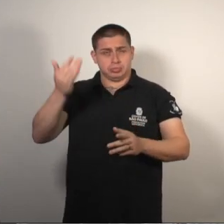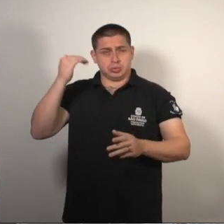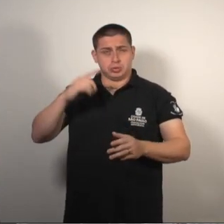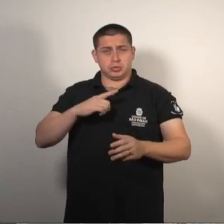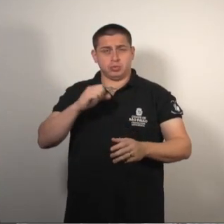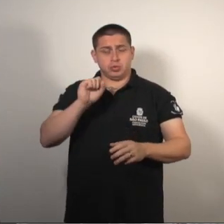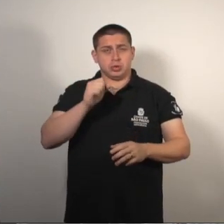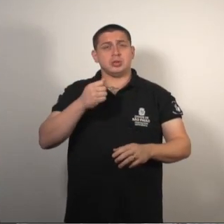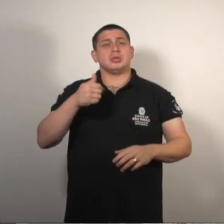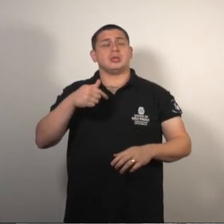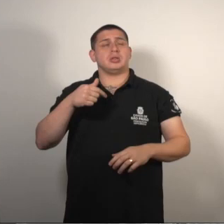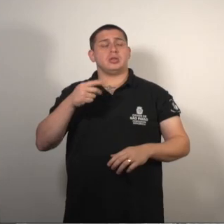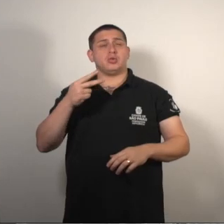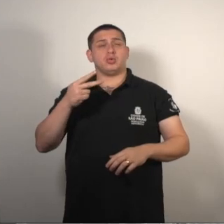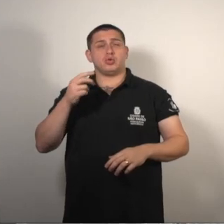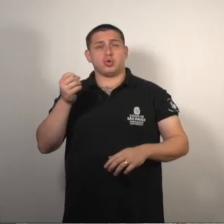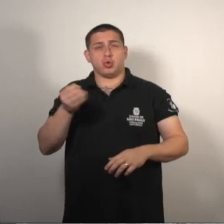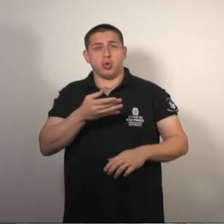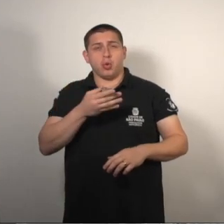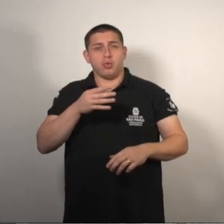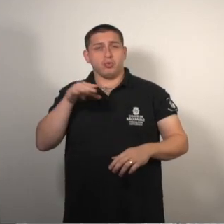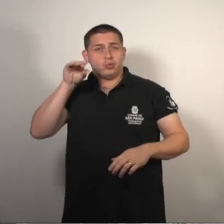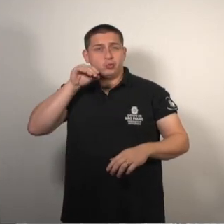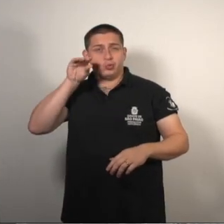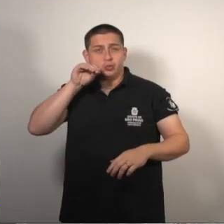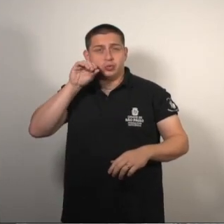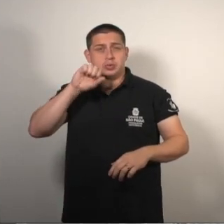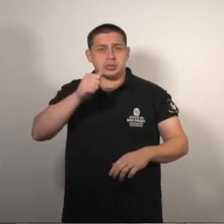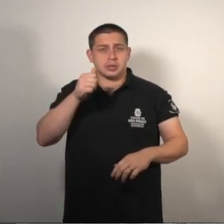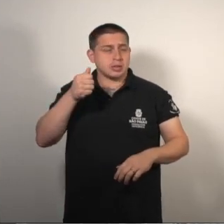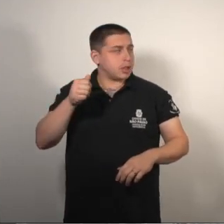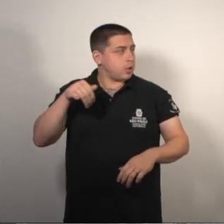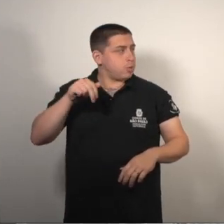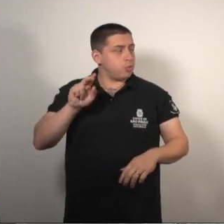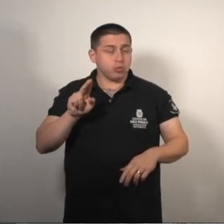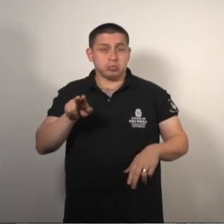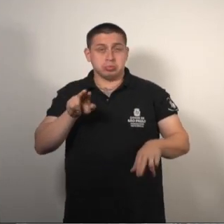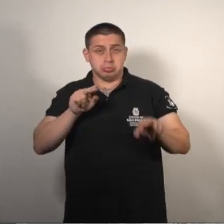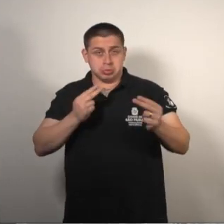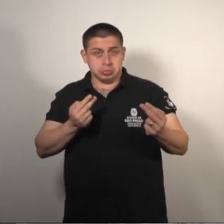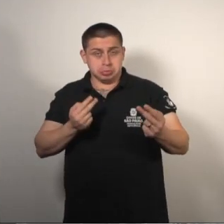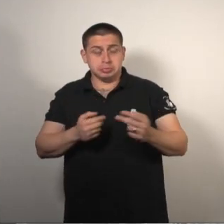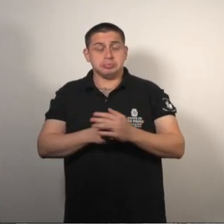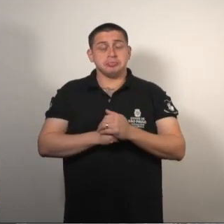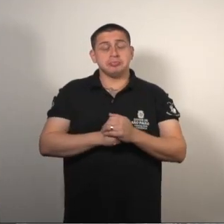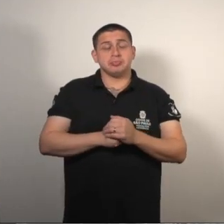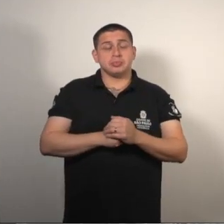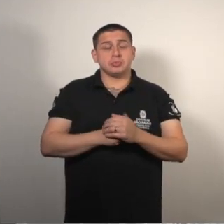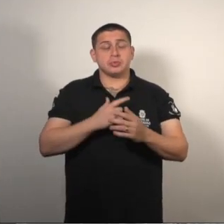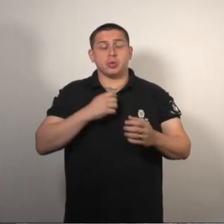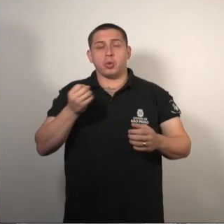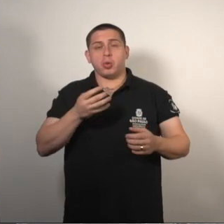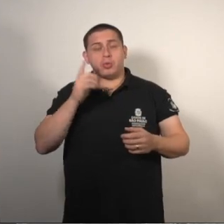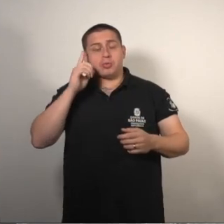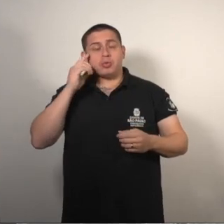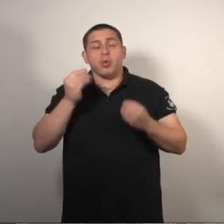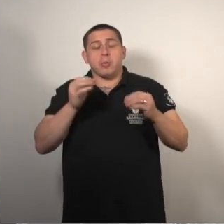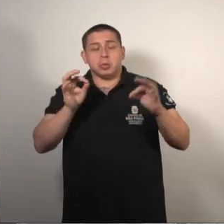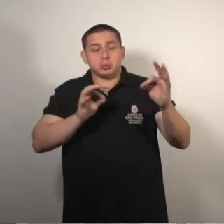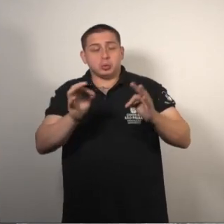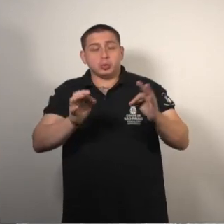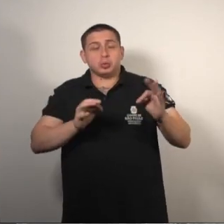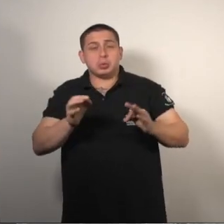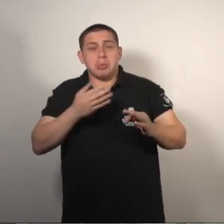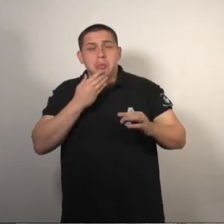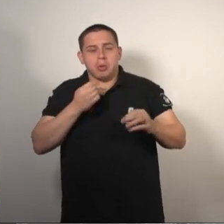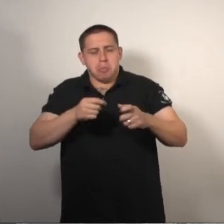funcionários do SAMU, do concurso, que aconteceu em 2017, portanto, reestruturando bastante o nosso sistema de SAMU, além da ampliação